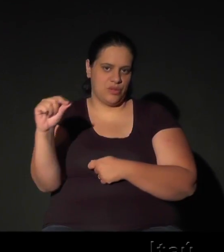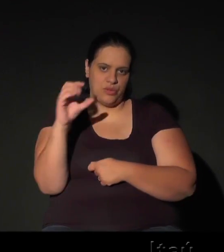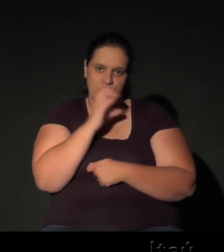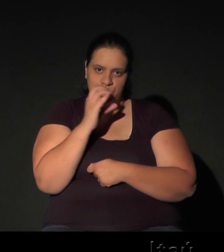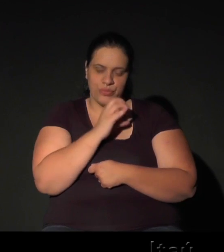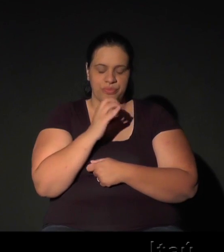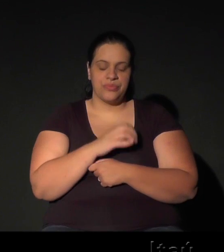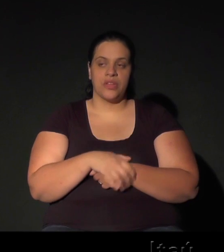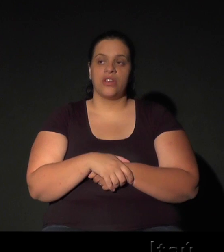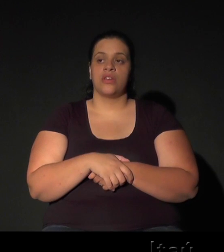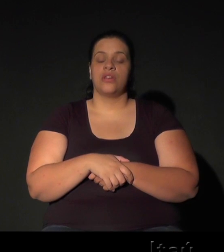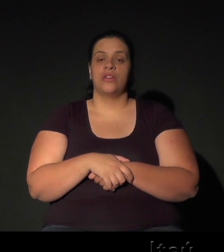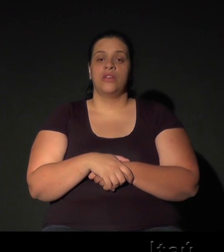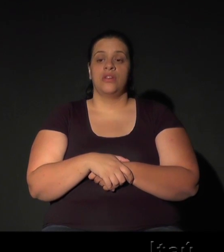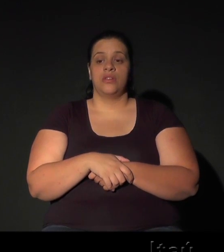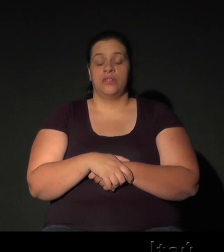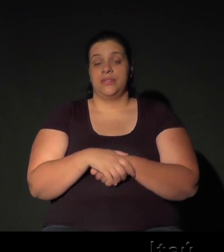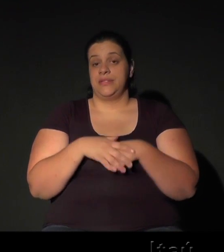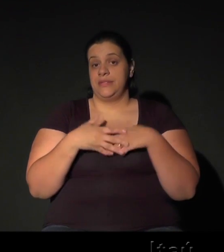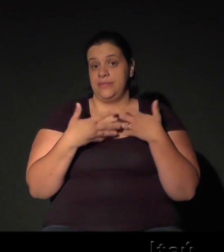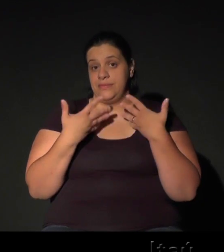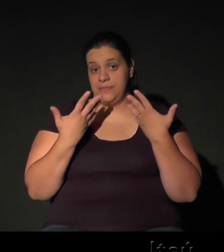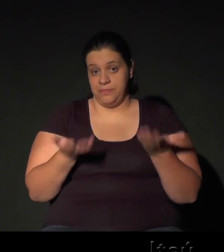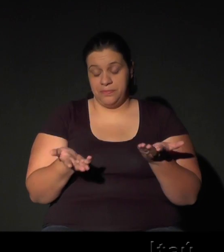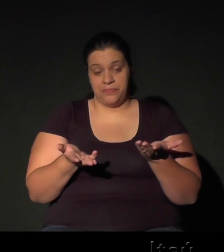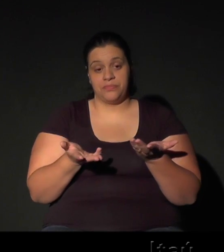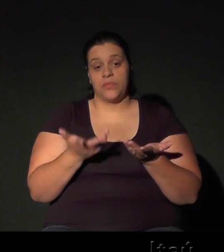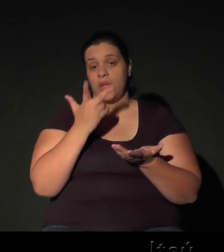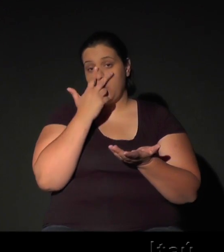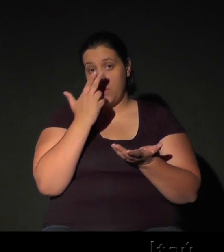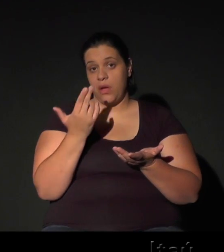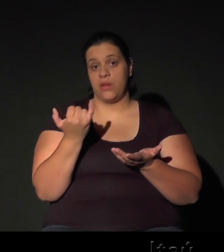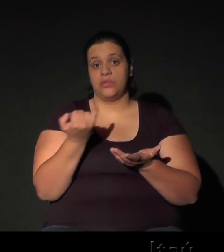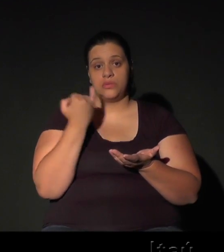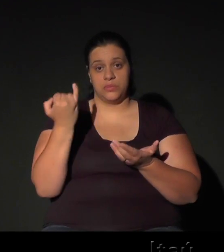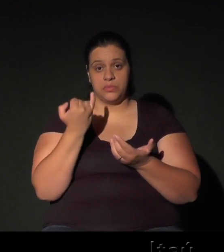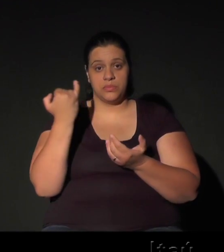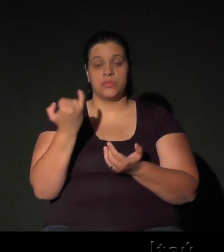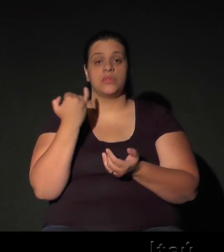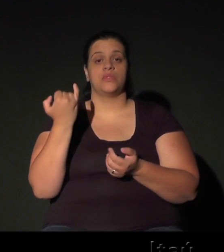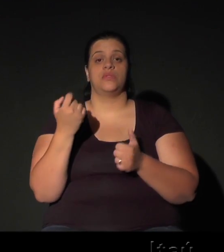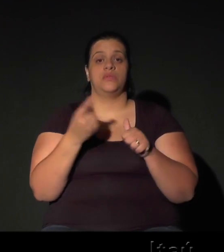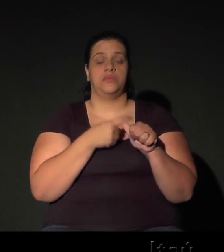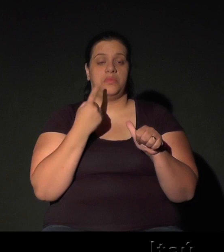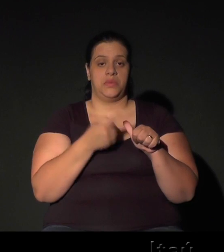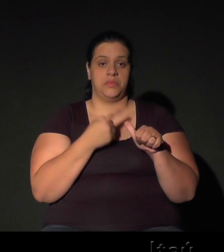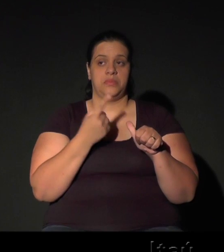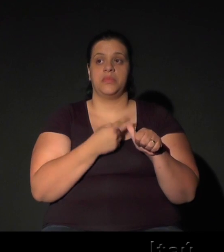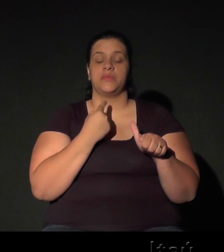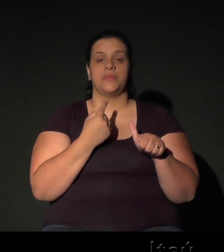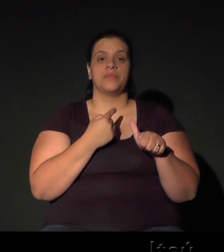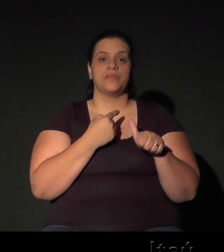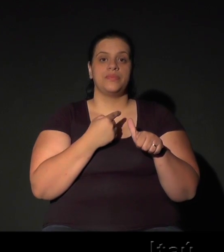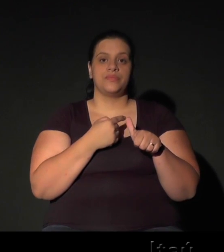e eh enfim eu acho que é importante primeiro